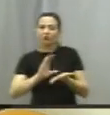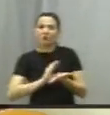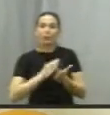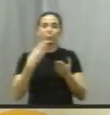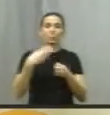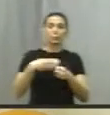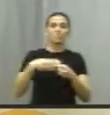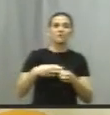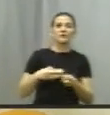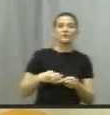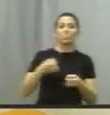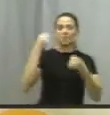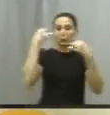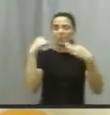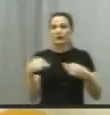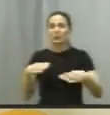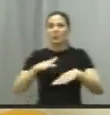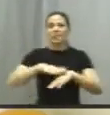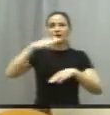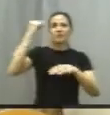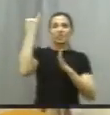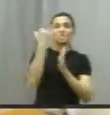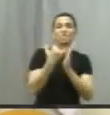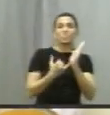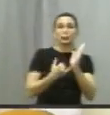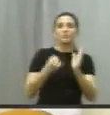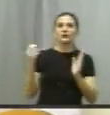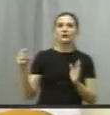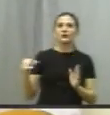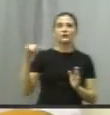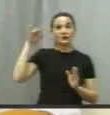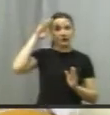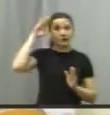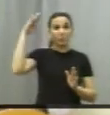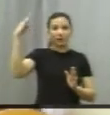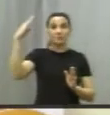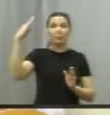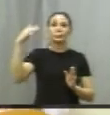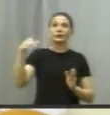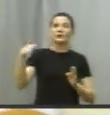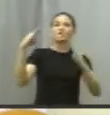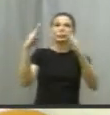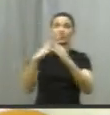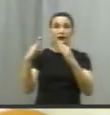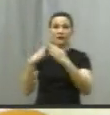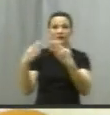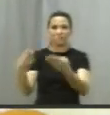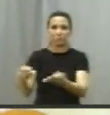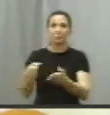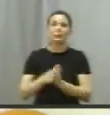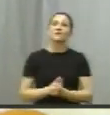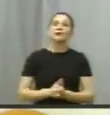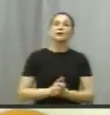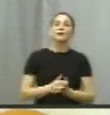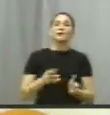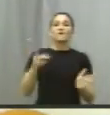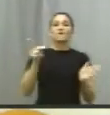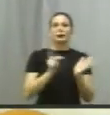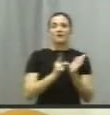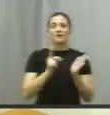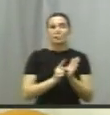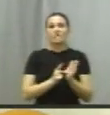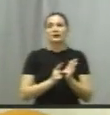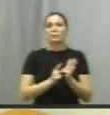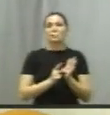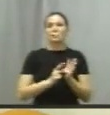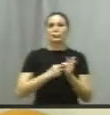aumento do imposto, principalmente o imposto territorial urbano. E essa não é a realidade da Prefeitura Municipal de Araraquara. O orçamento